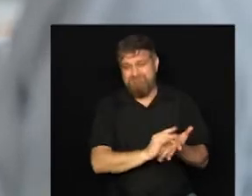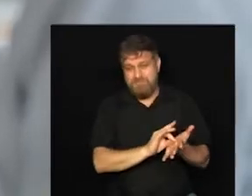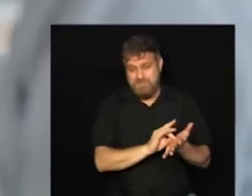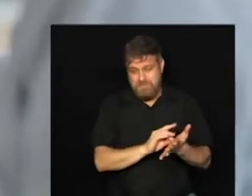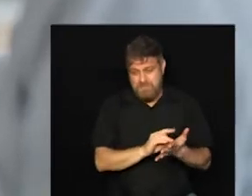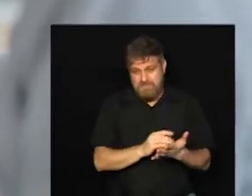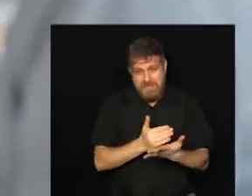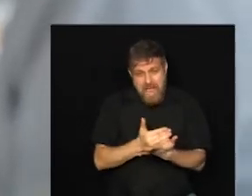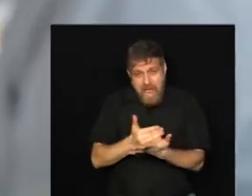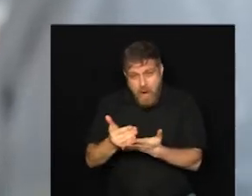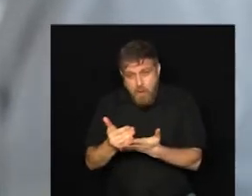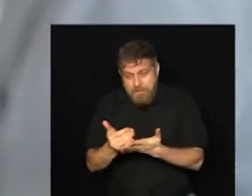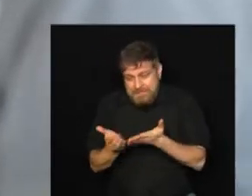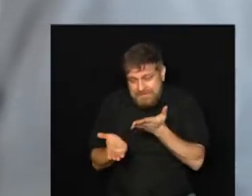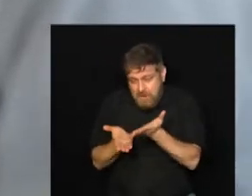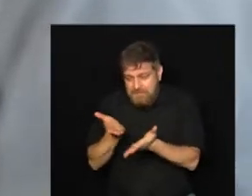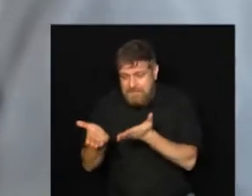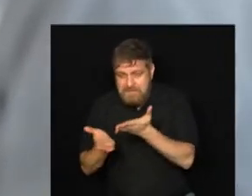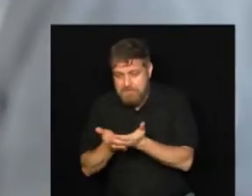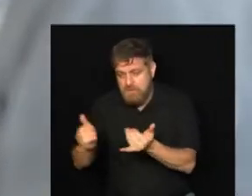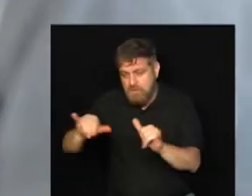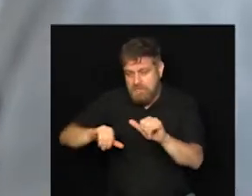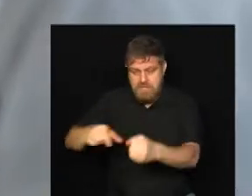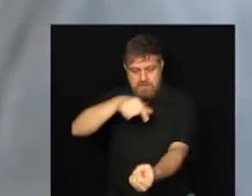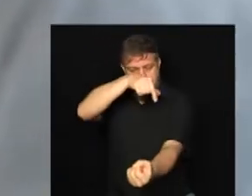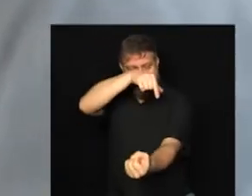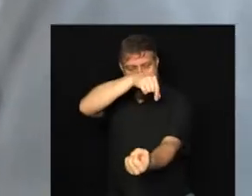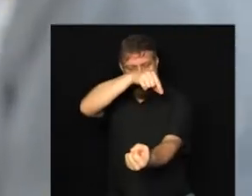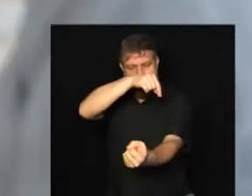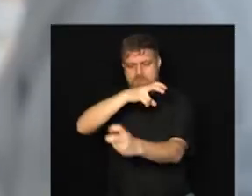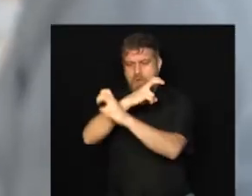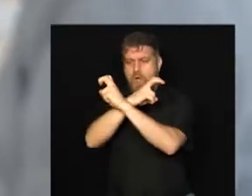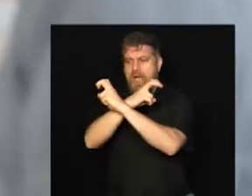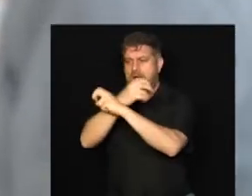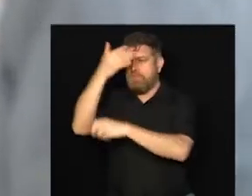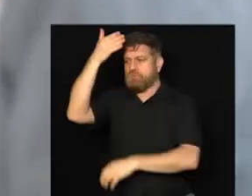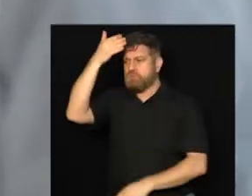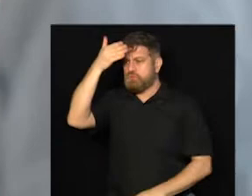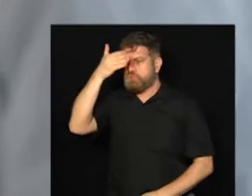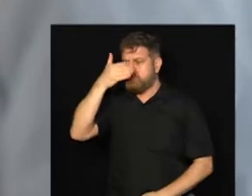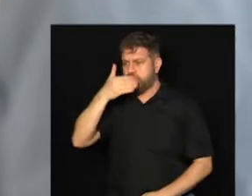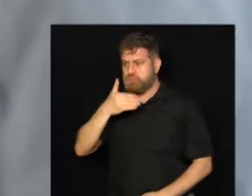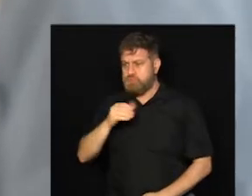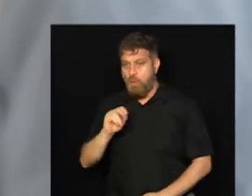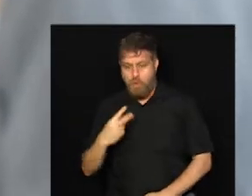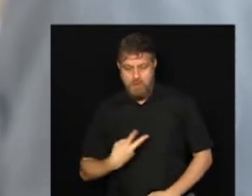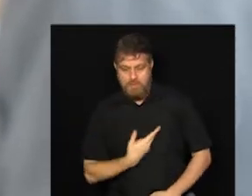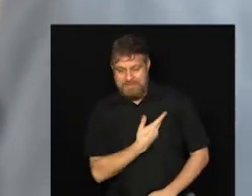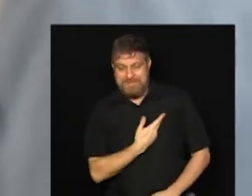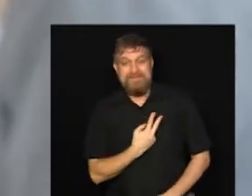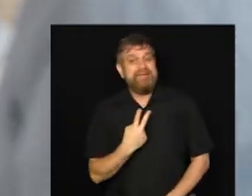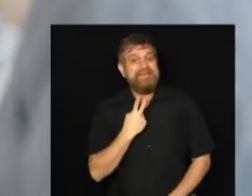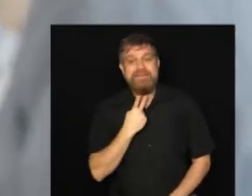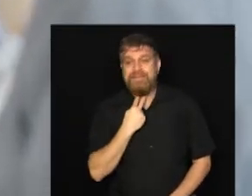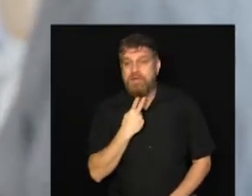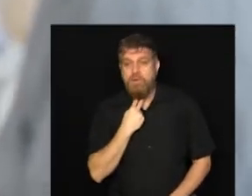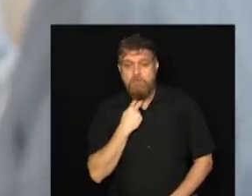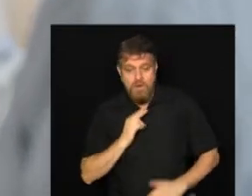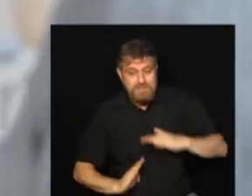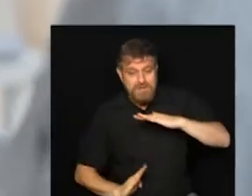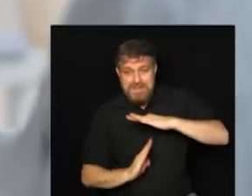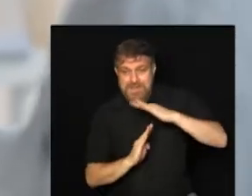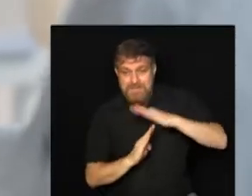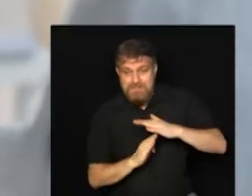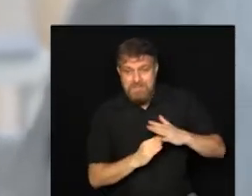o primeiro tratamento, que pode ser químio, pode ser rádio, pode ser cirurgia, não poderia demorar ter um